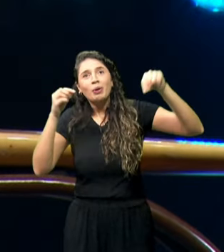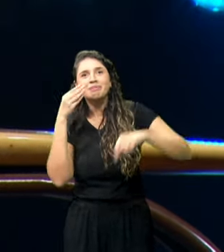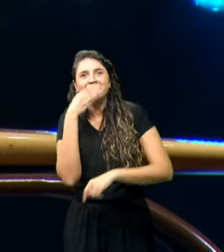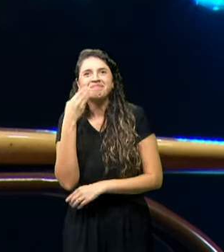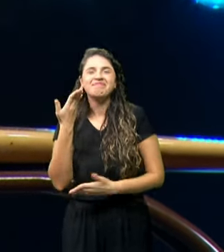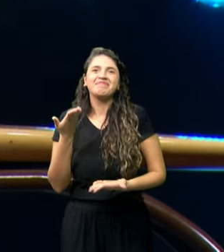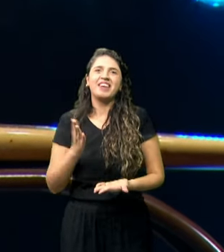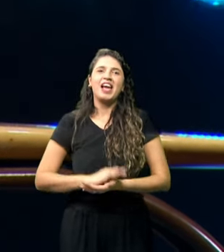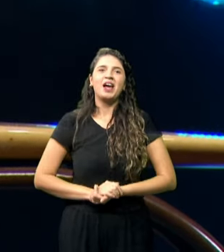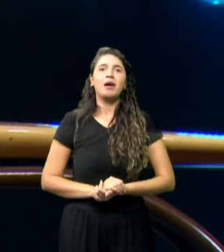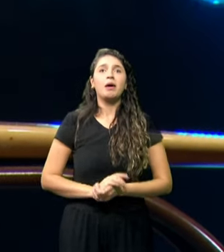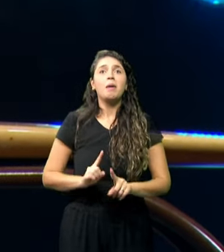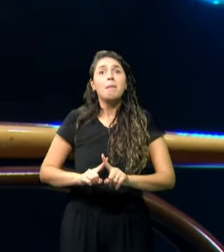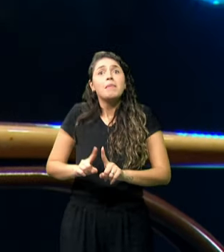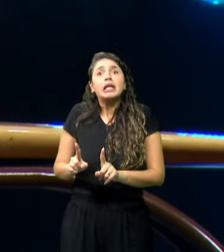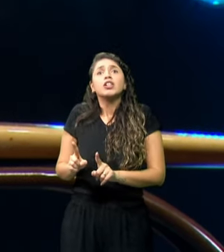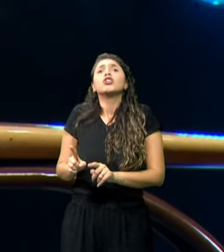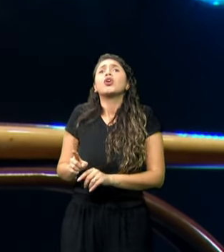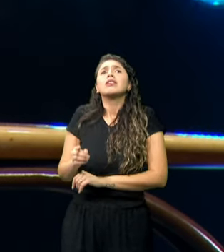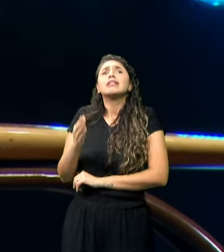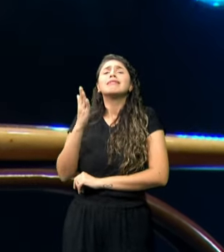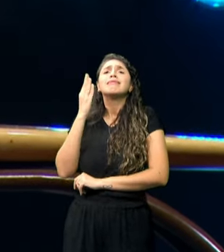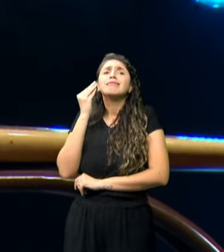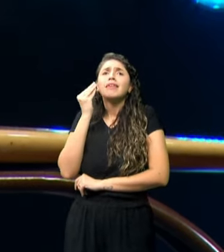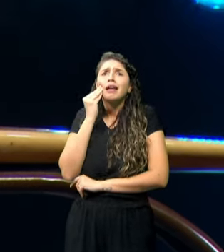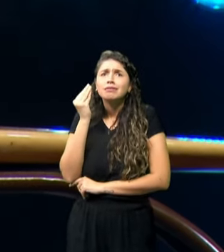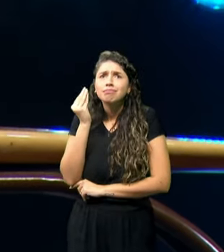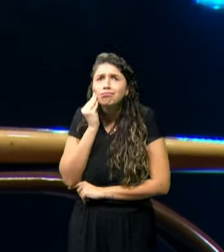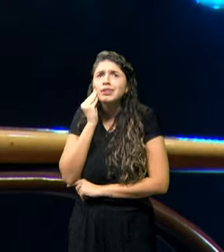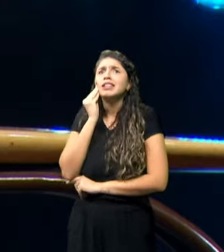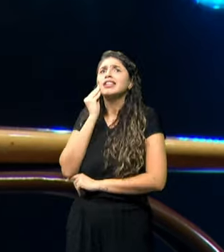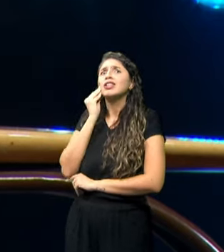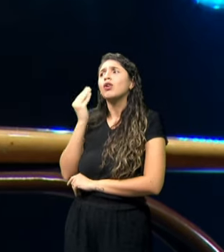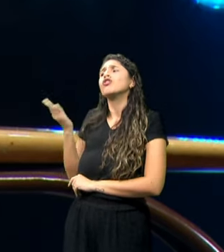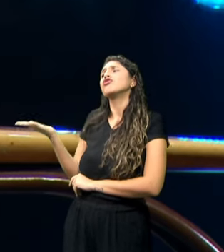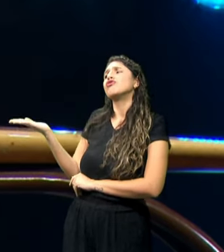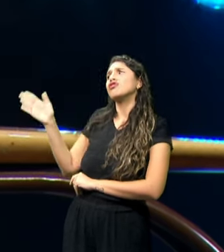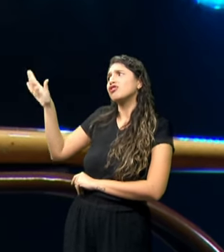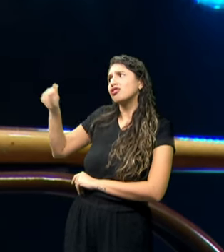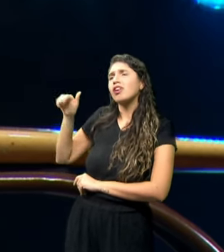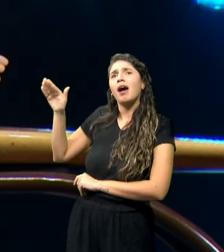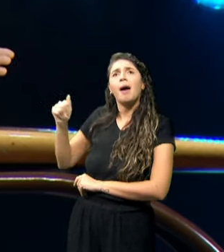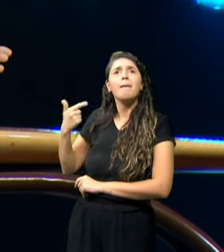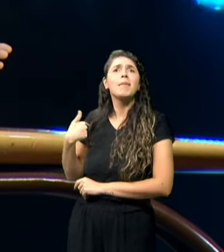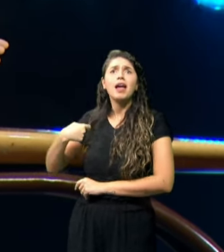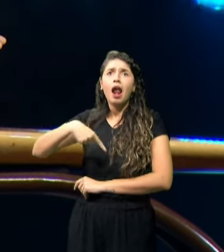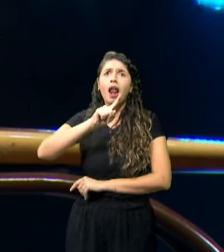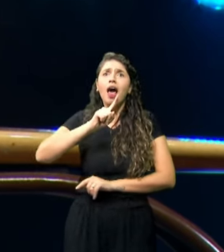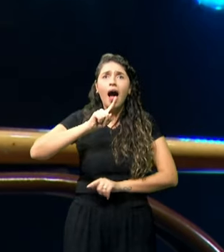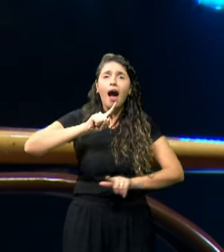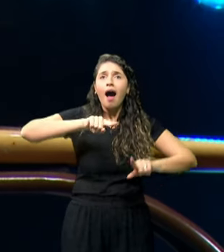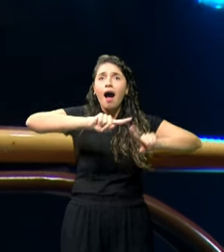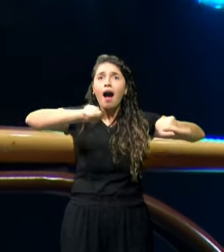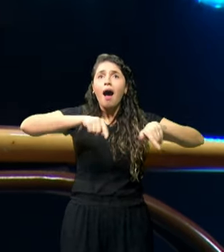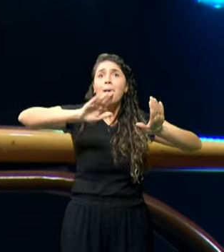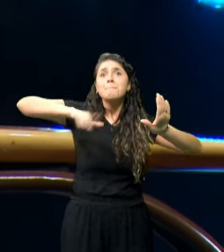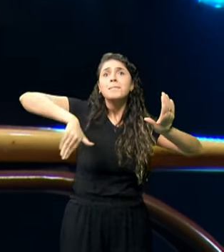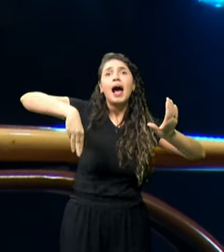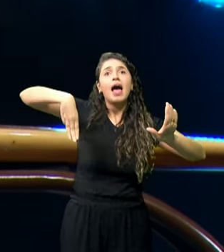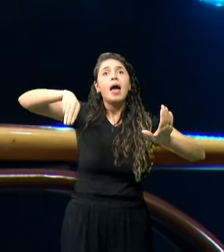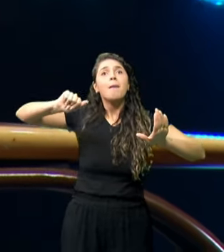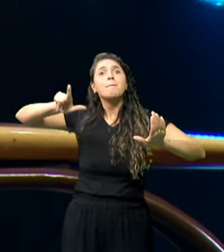Só não entendo a pastora, eu estou tentando convencê-la de ir para as Maldivas, e ela não está querendo. Me ajudem,